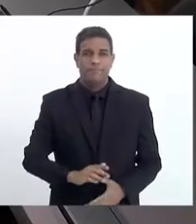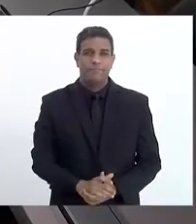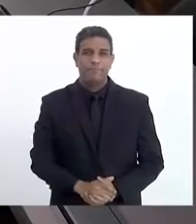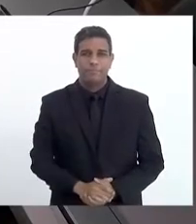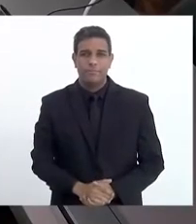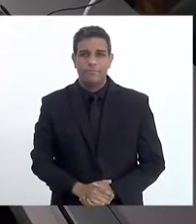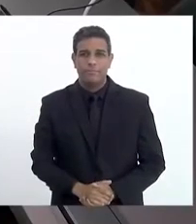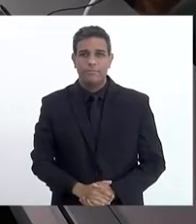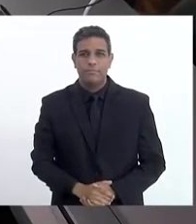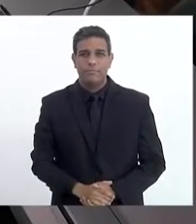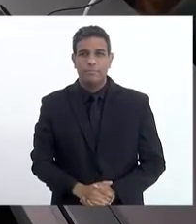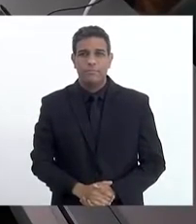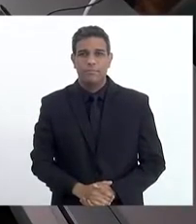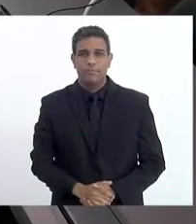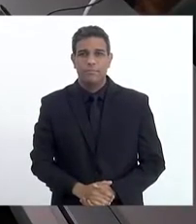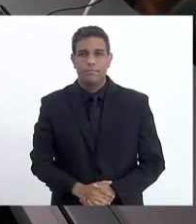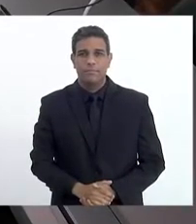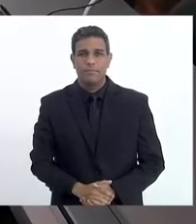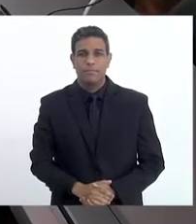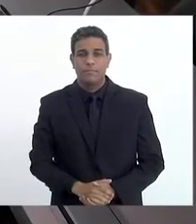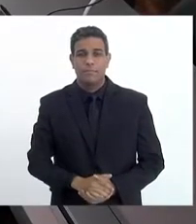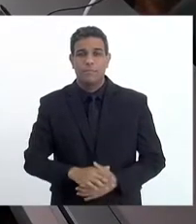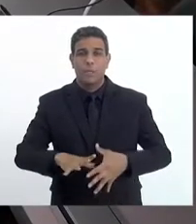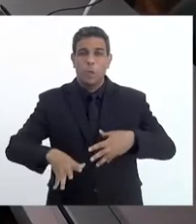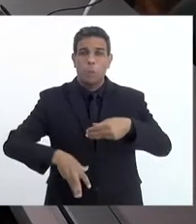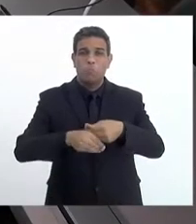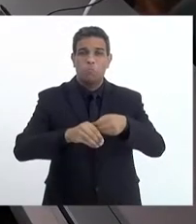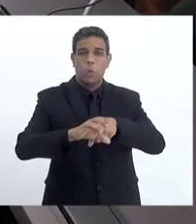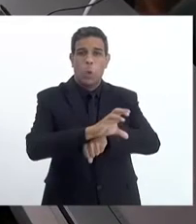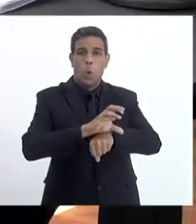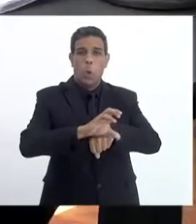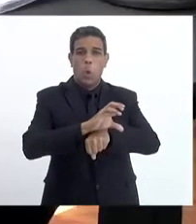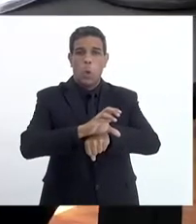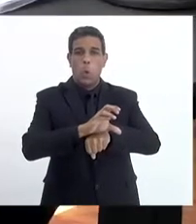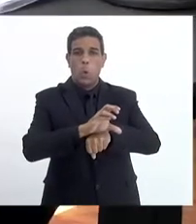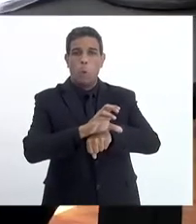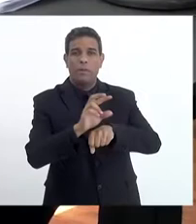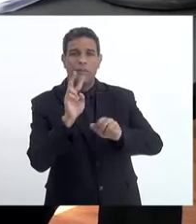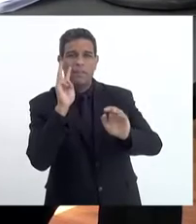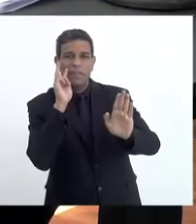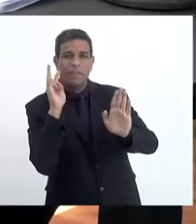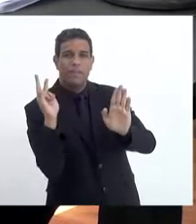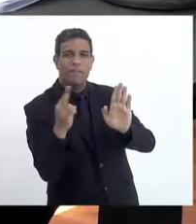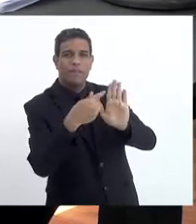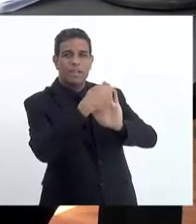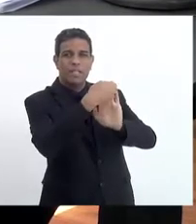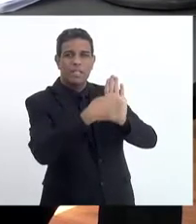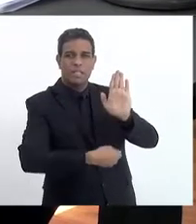Obrigado. Então, constitucionalidade com emendas. Tem que ajustar o texto também.